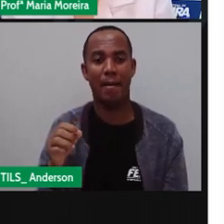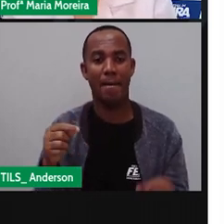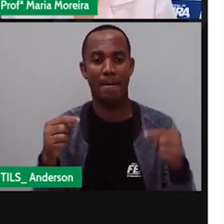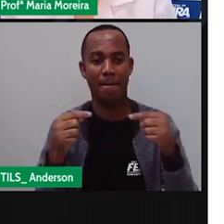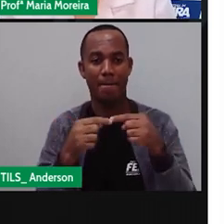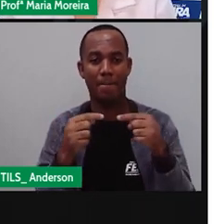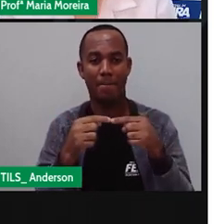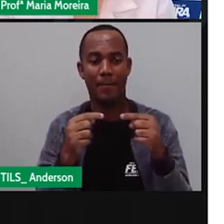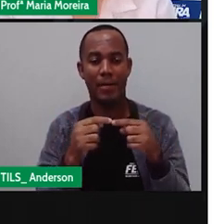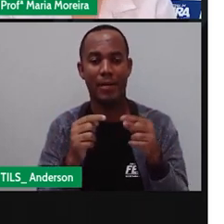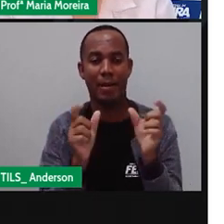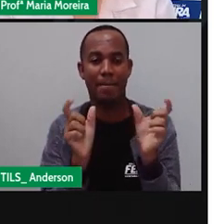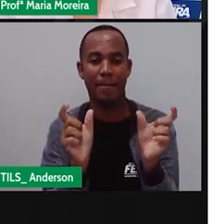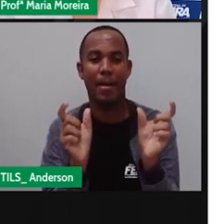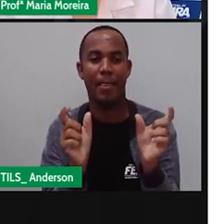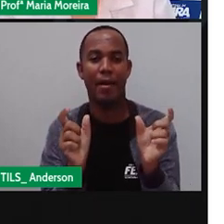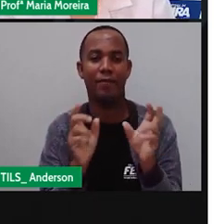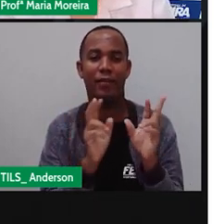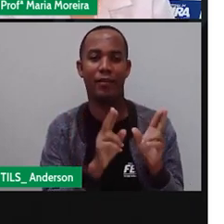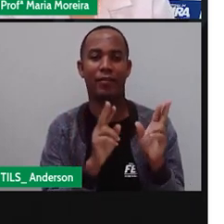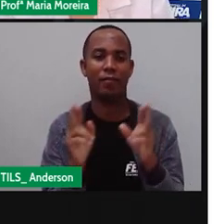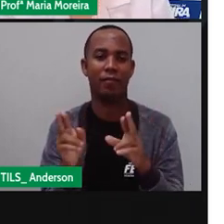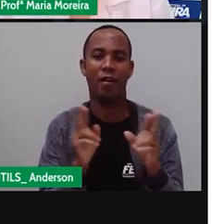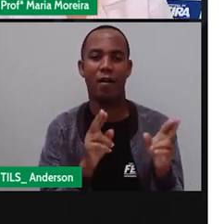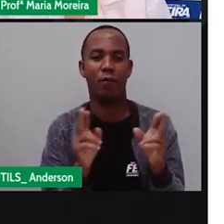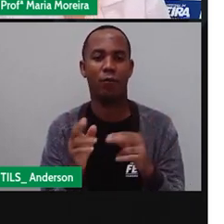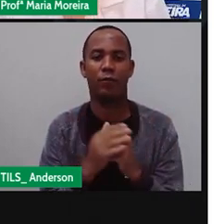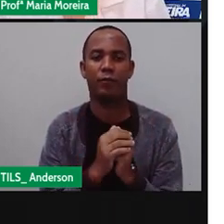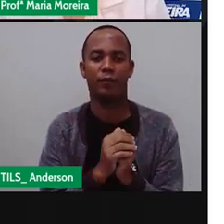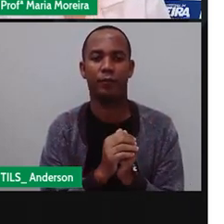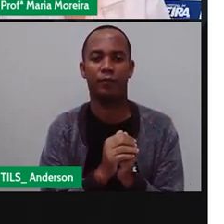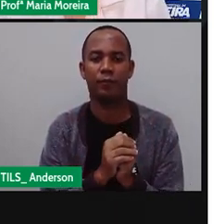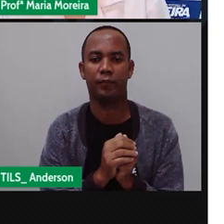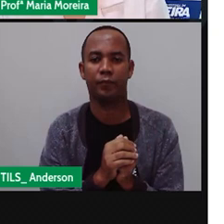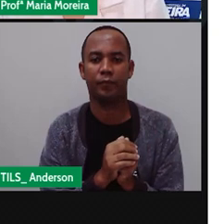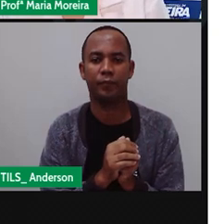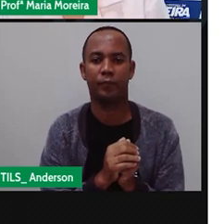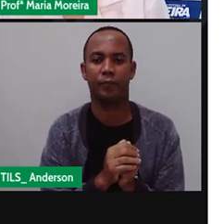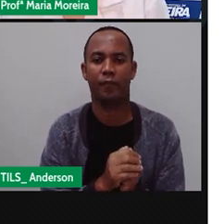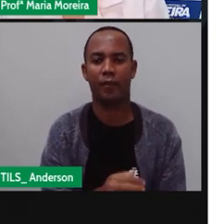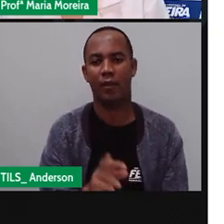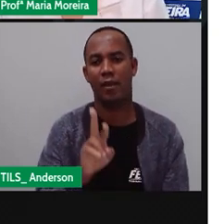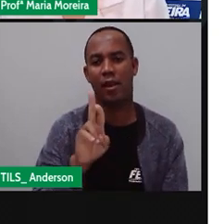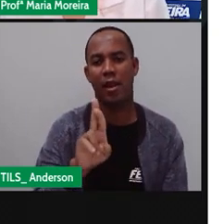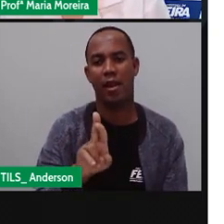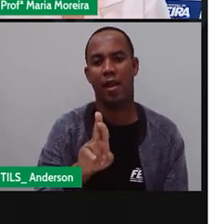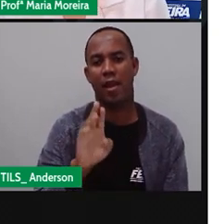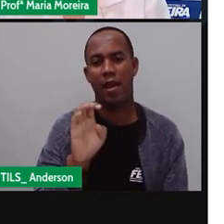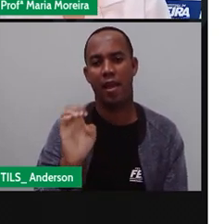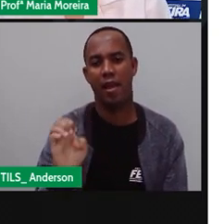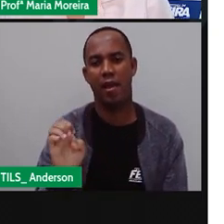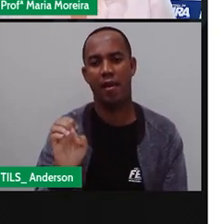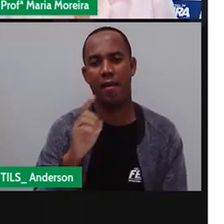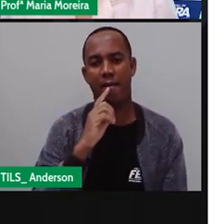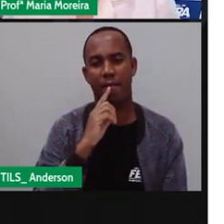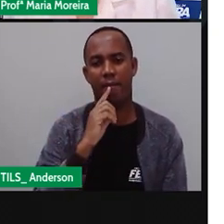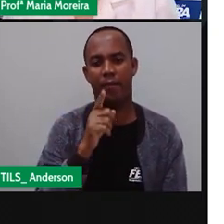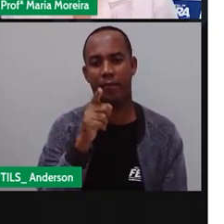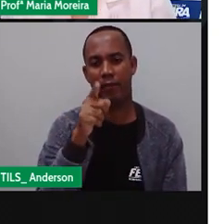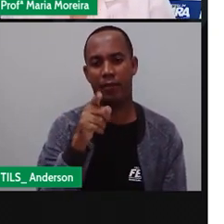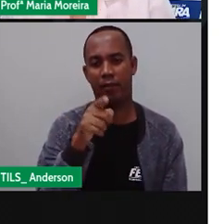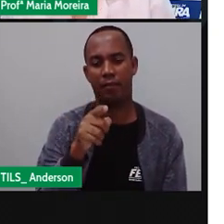mas sabe ficar na ponta do pé. Ó, e, ré, ó, nem ré, nem pé. É.